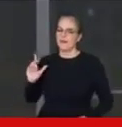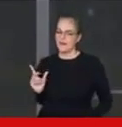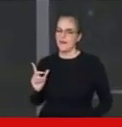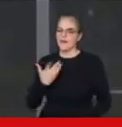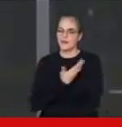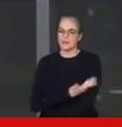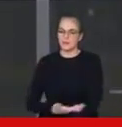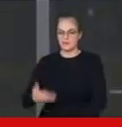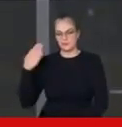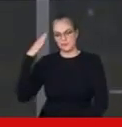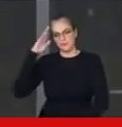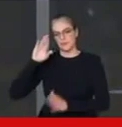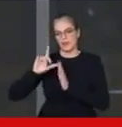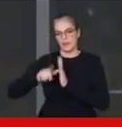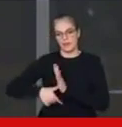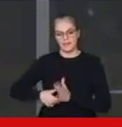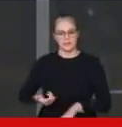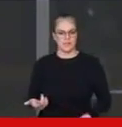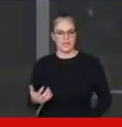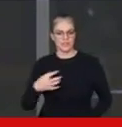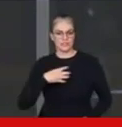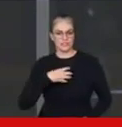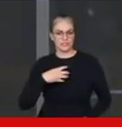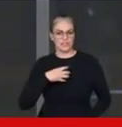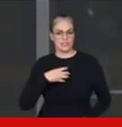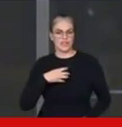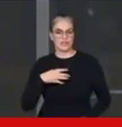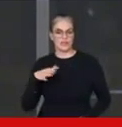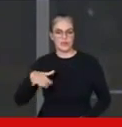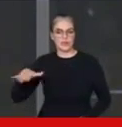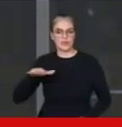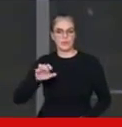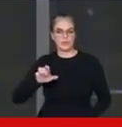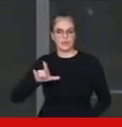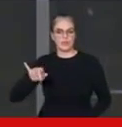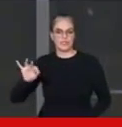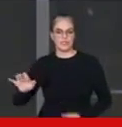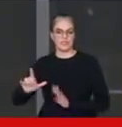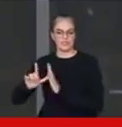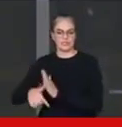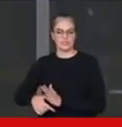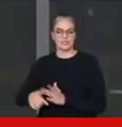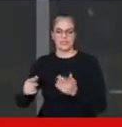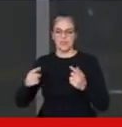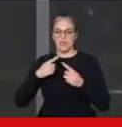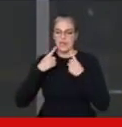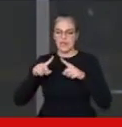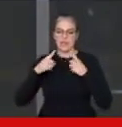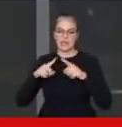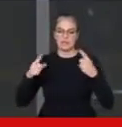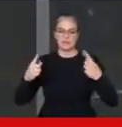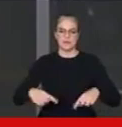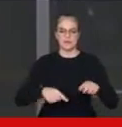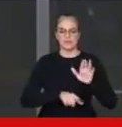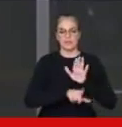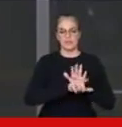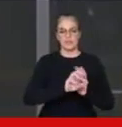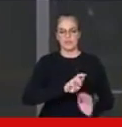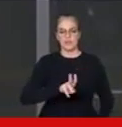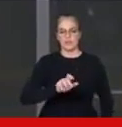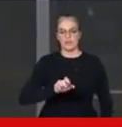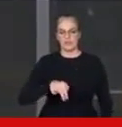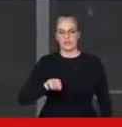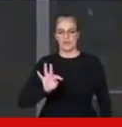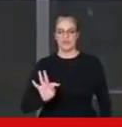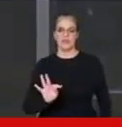bolsonarista atrasada, da elite do atraso, que criticava a Lei Rouanet, para não deixar chegar cultura popular ao